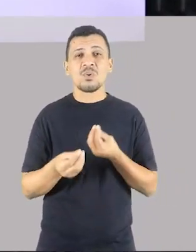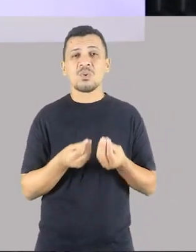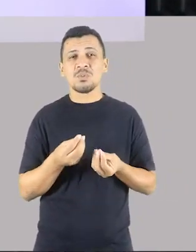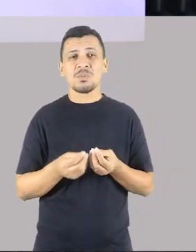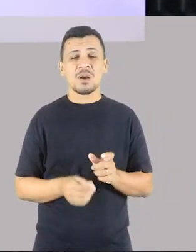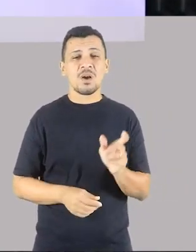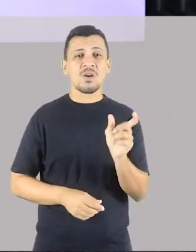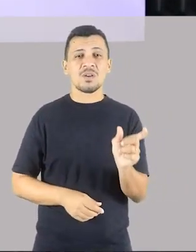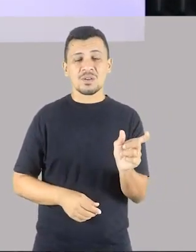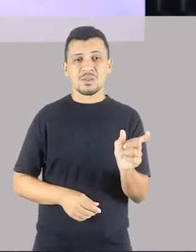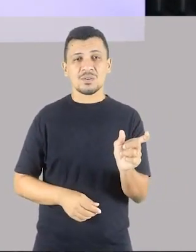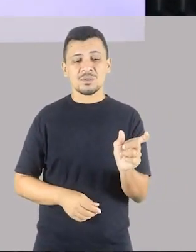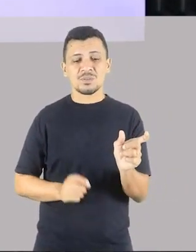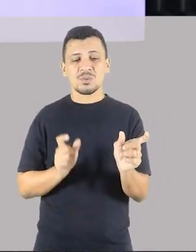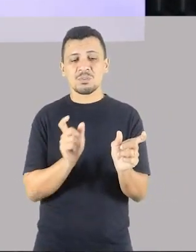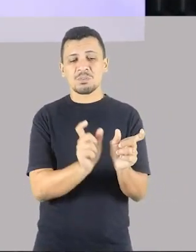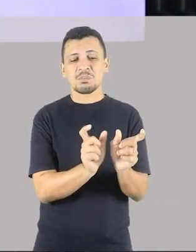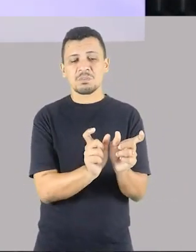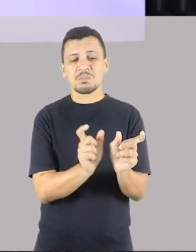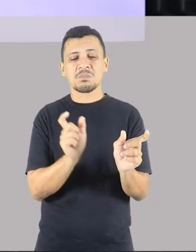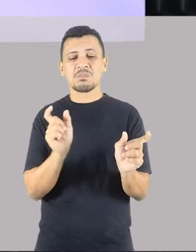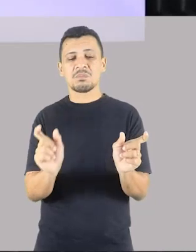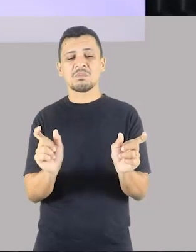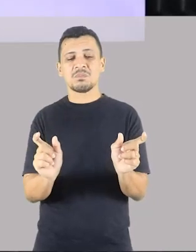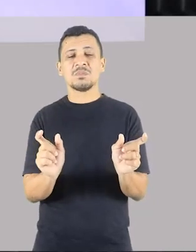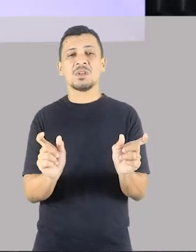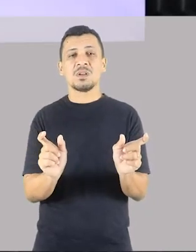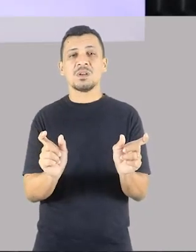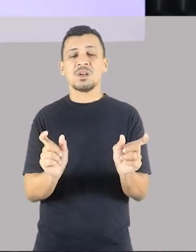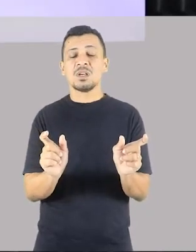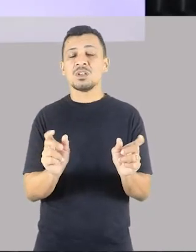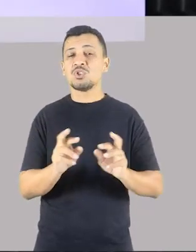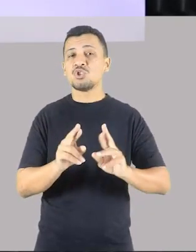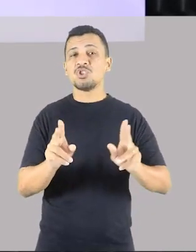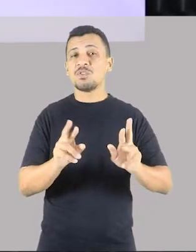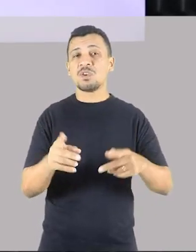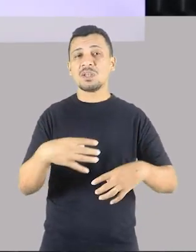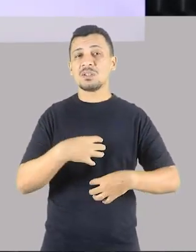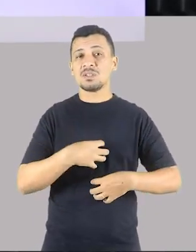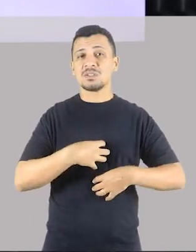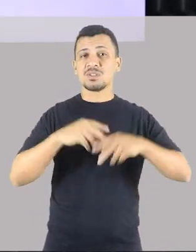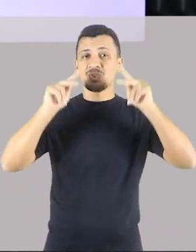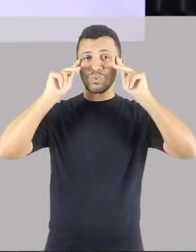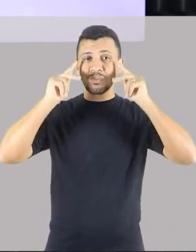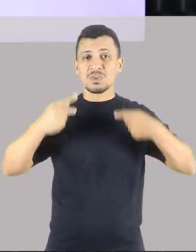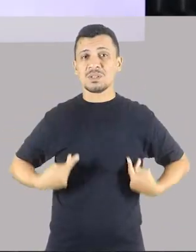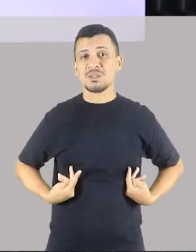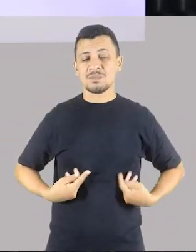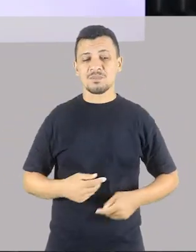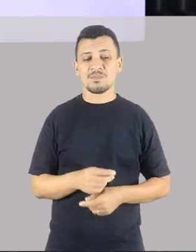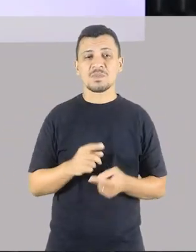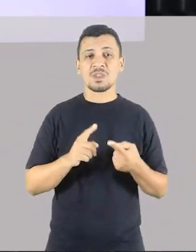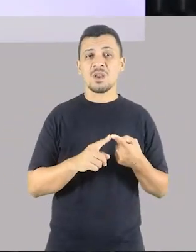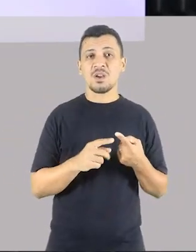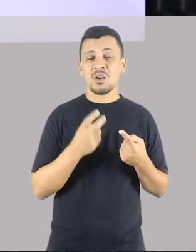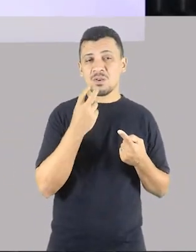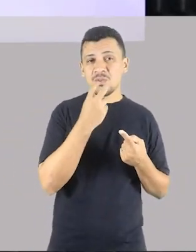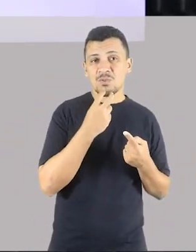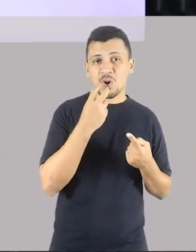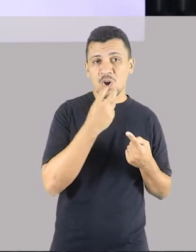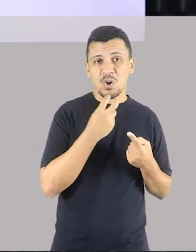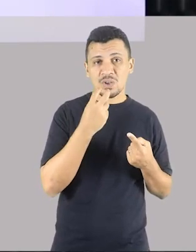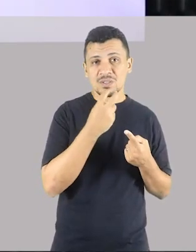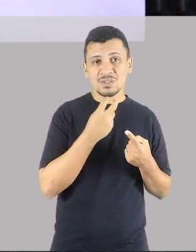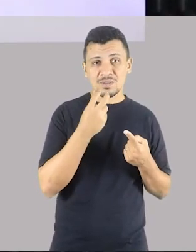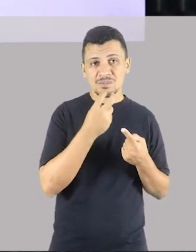3 palavras que estão associadas a diferentes órgãos do sentido, a diferentes sentidos, perdão. Olha só, voz está